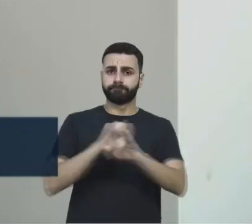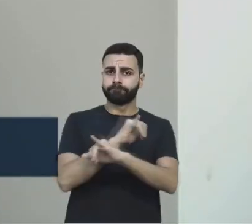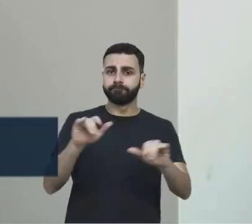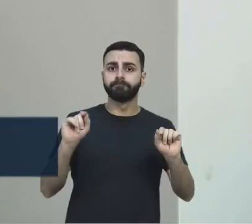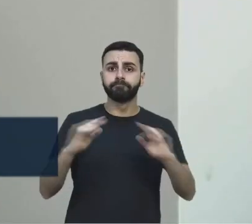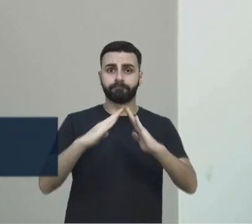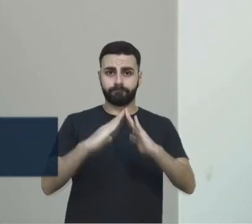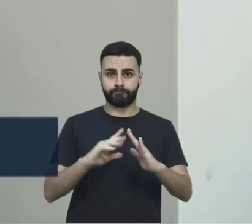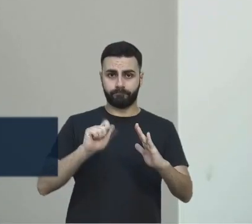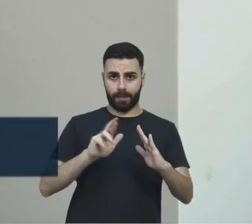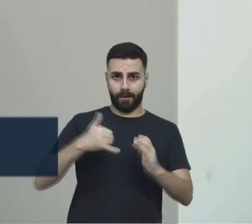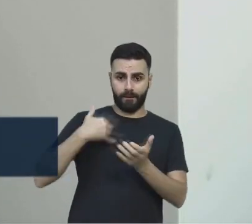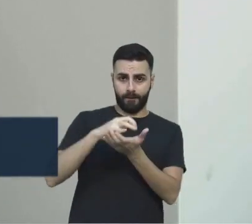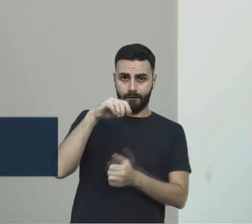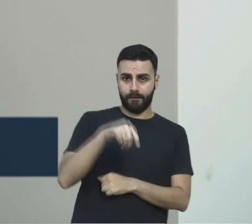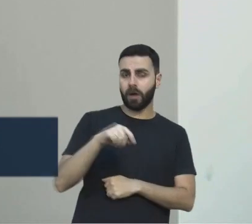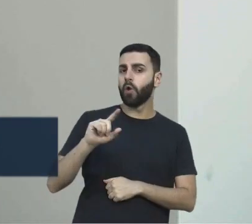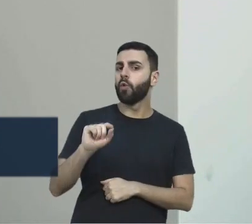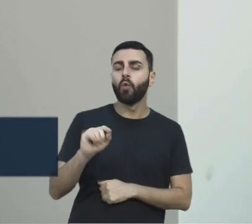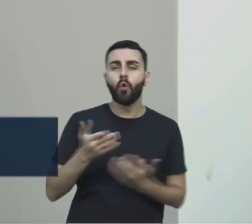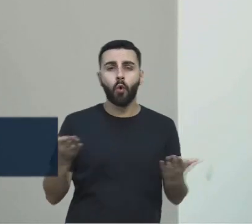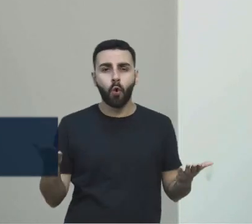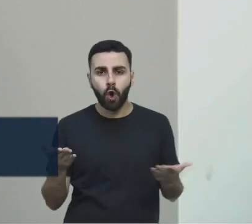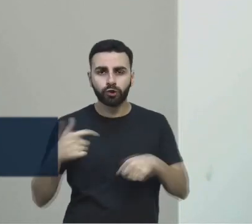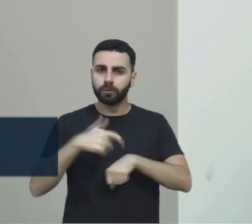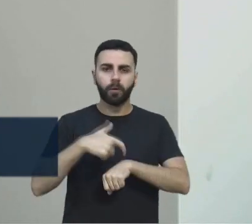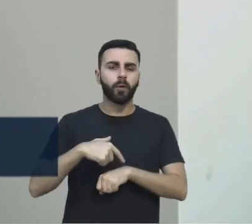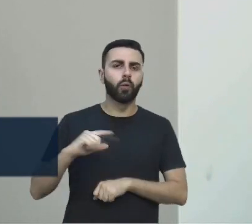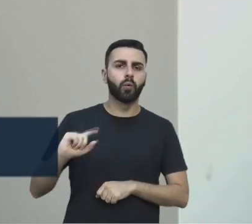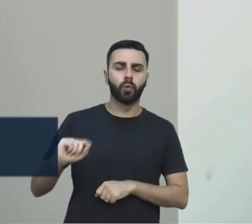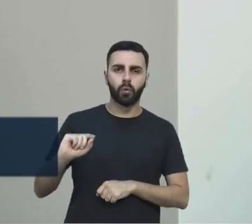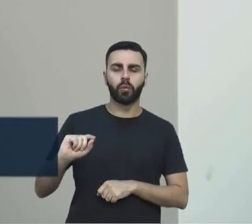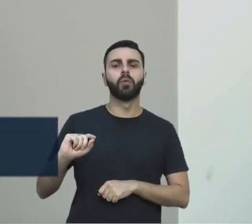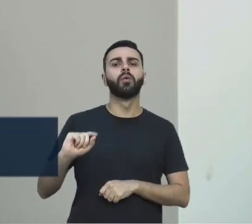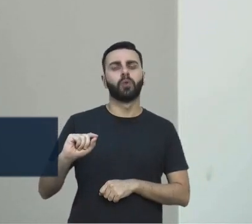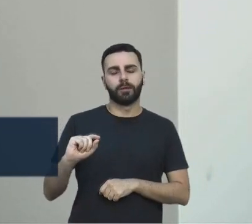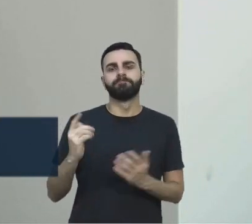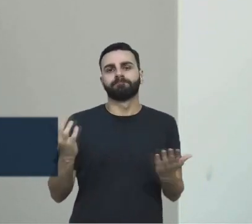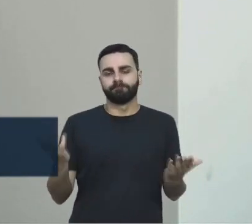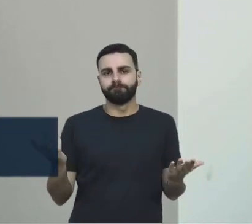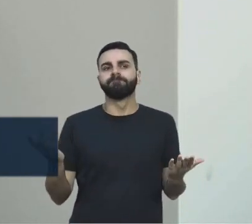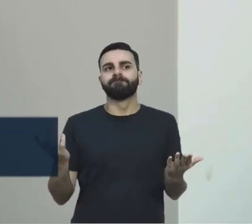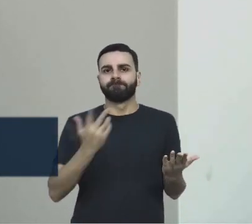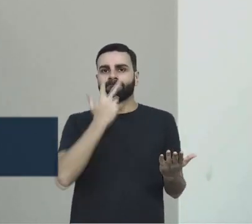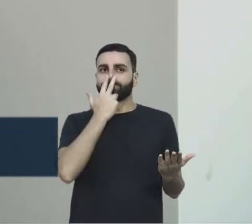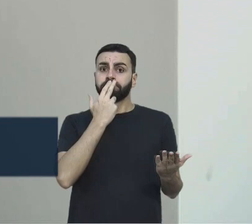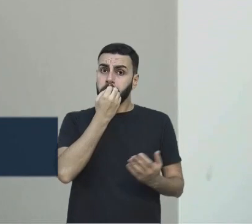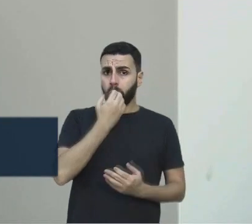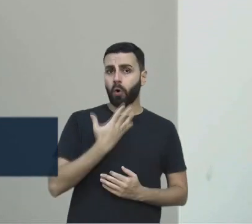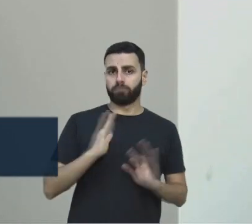o lar dos velinhos hoje se encontra numa situação eh falar assim